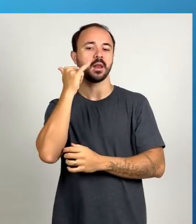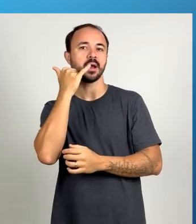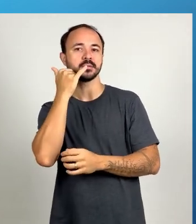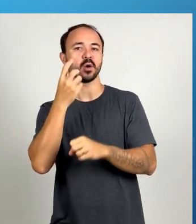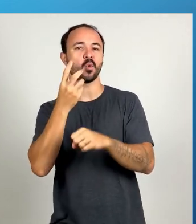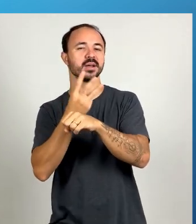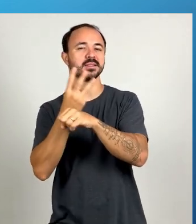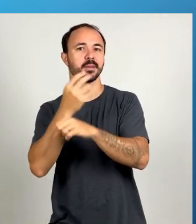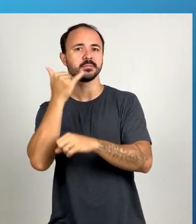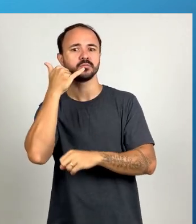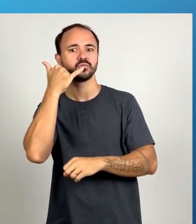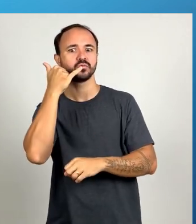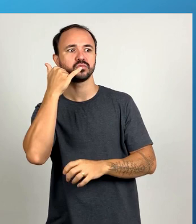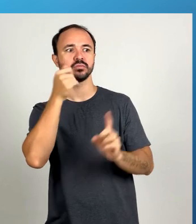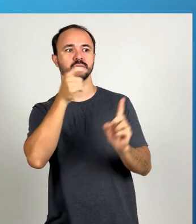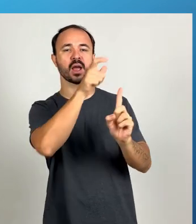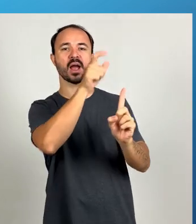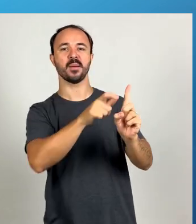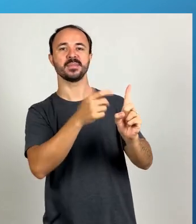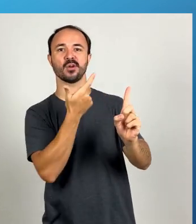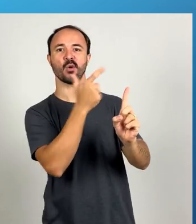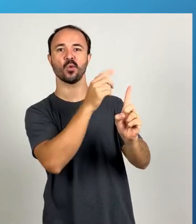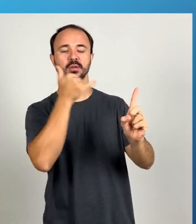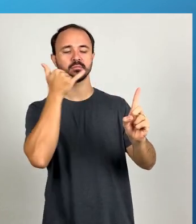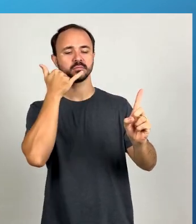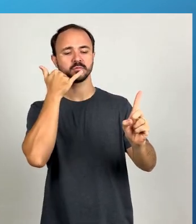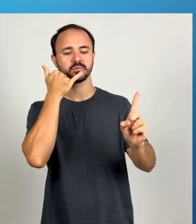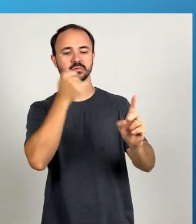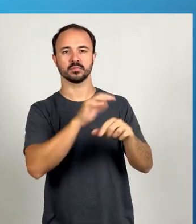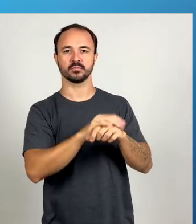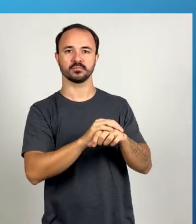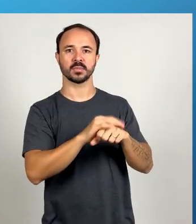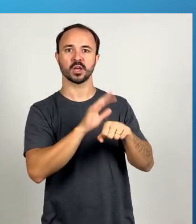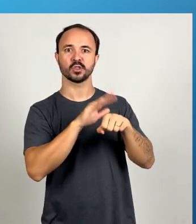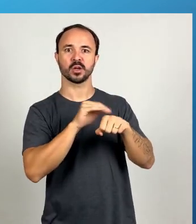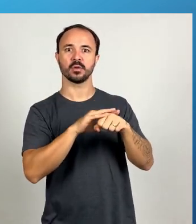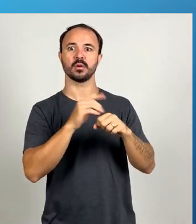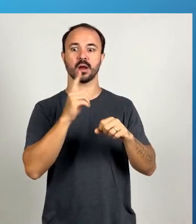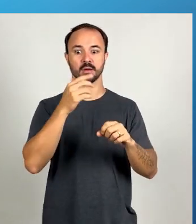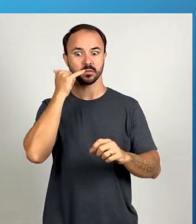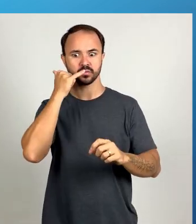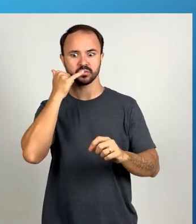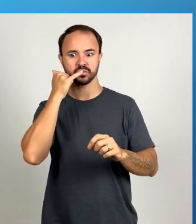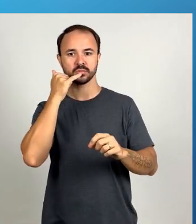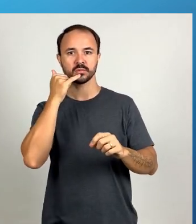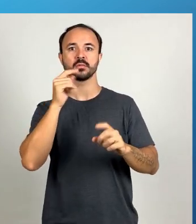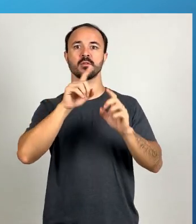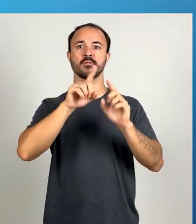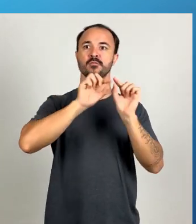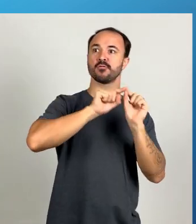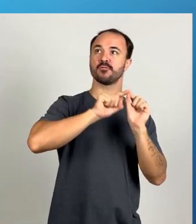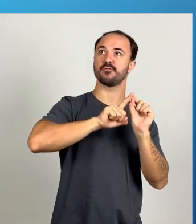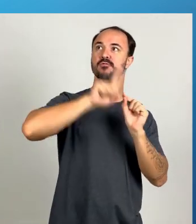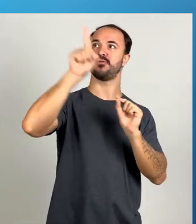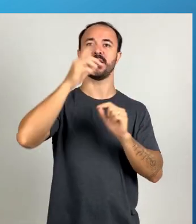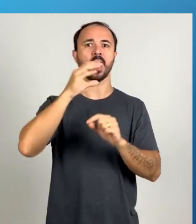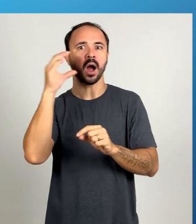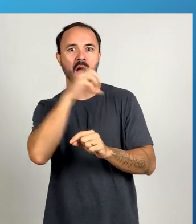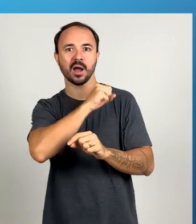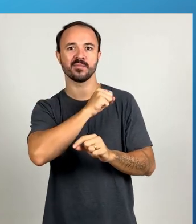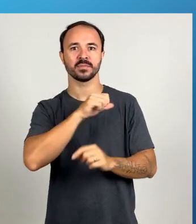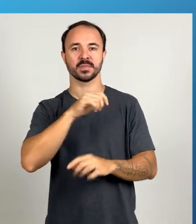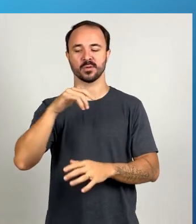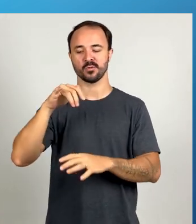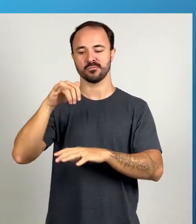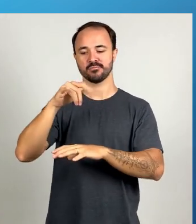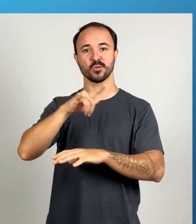de segundos, a ligação ela voou até um satélite e foi